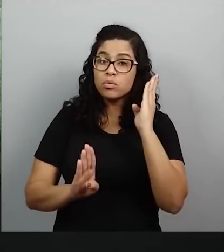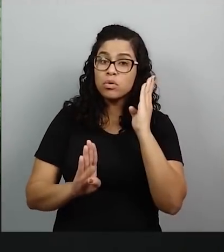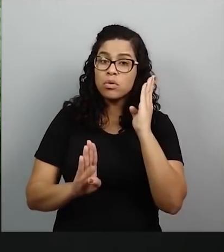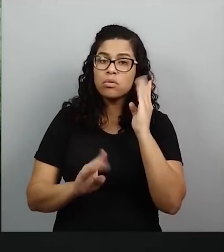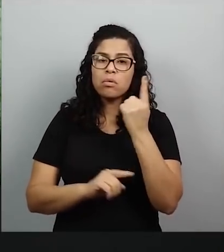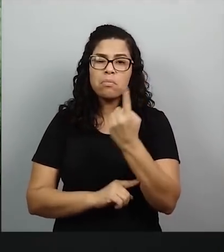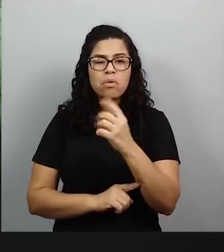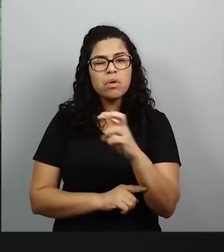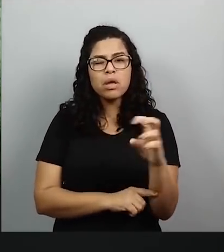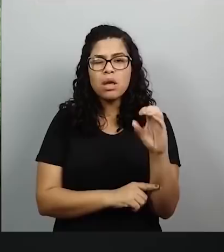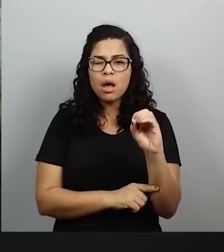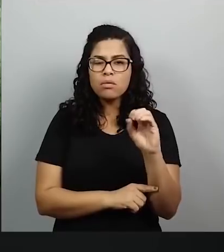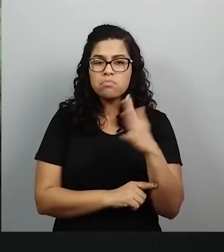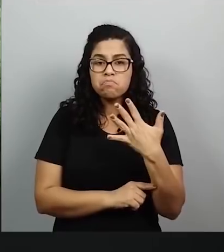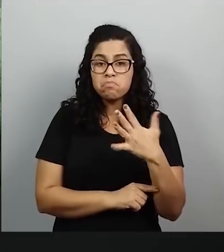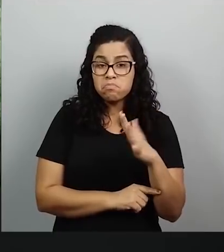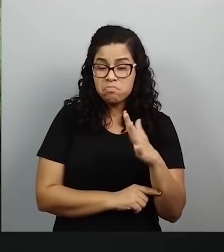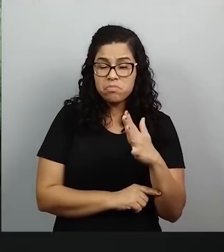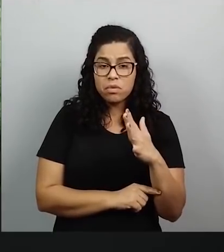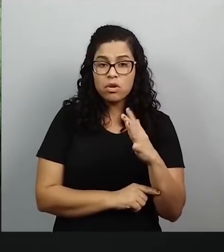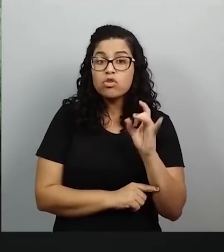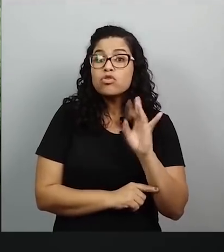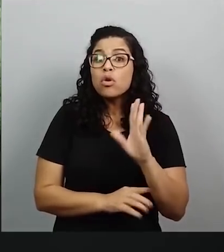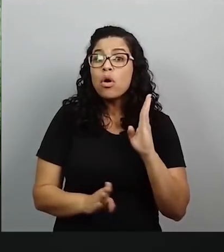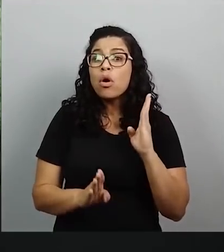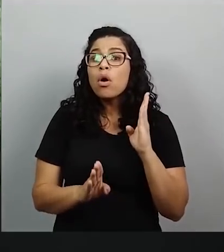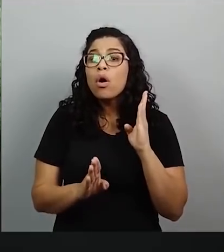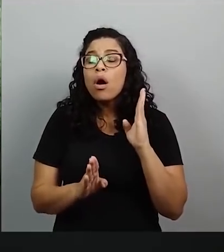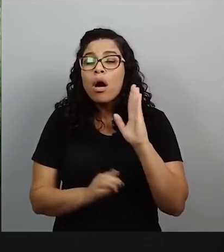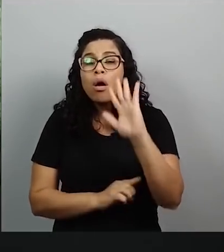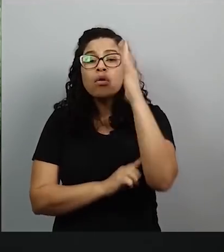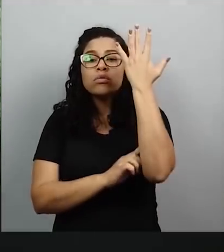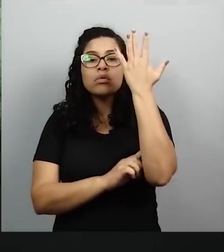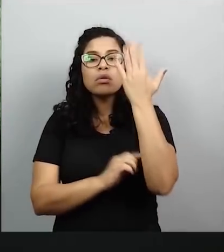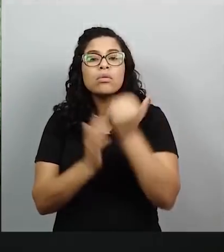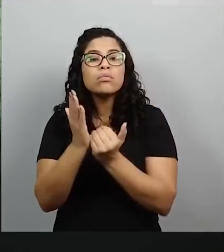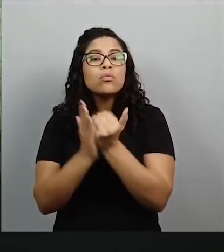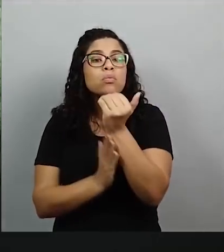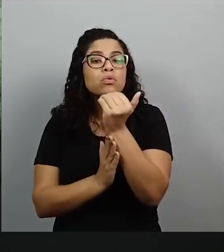descobrimento aconteceu em 1500, só aconteceu a partir de